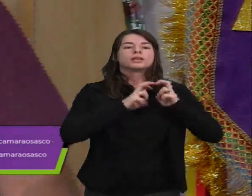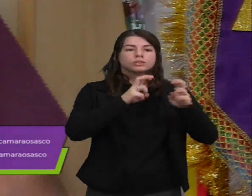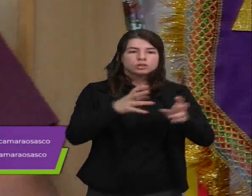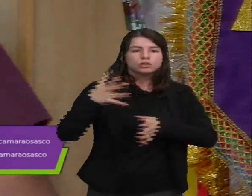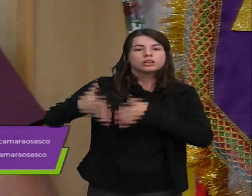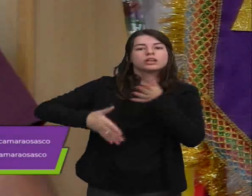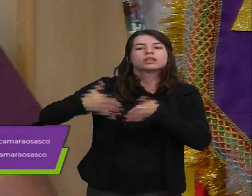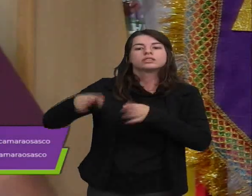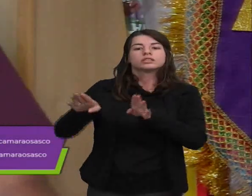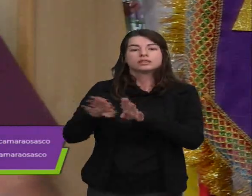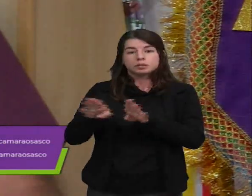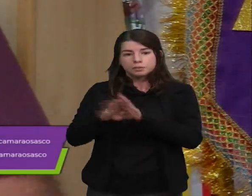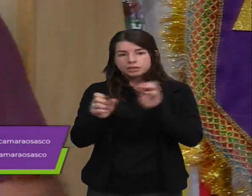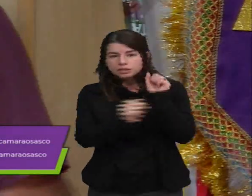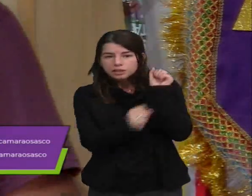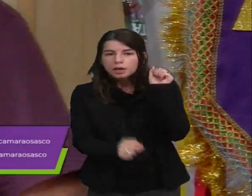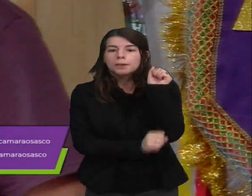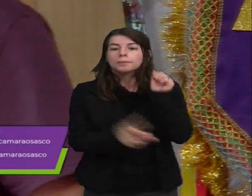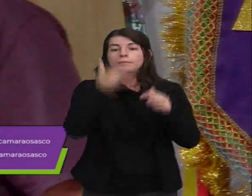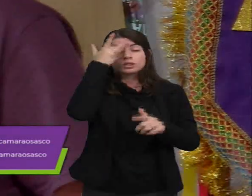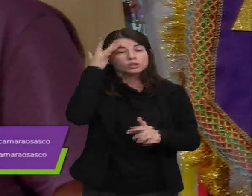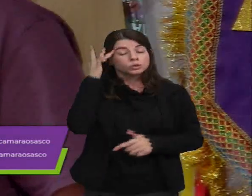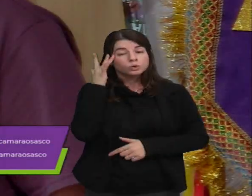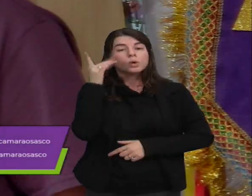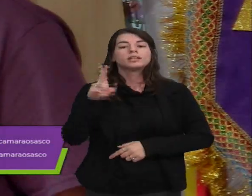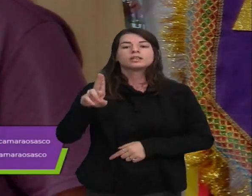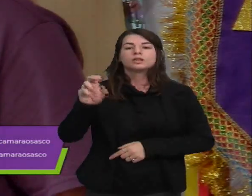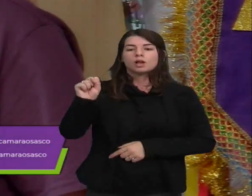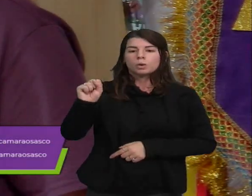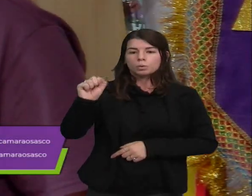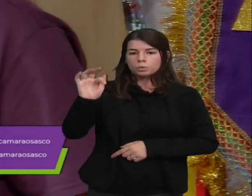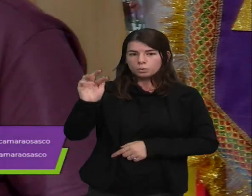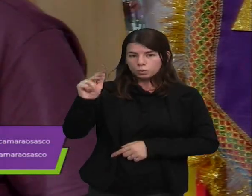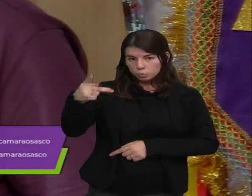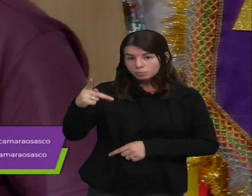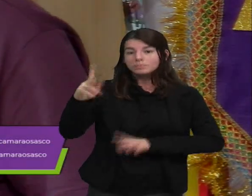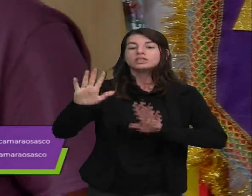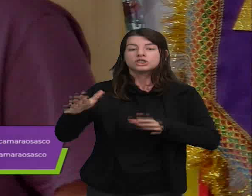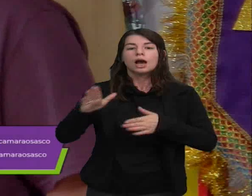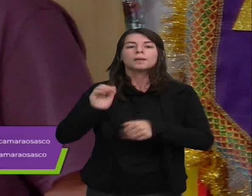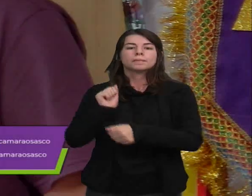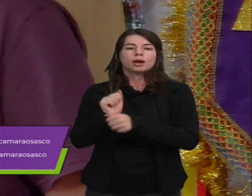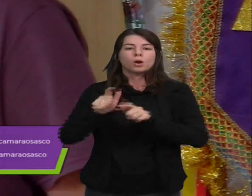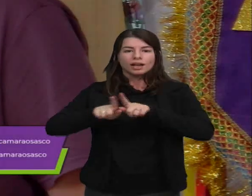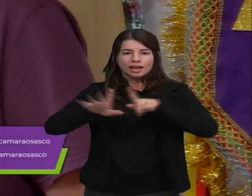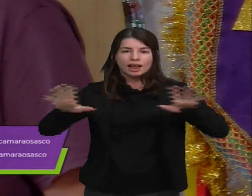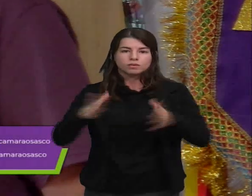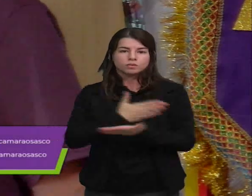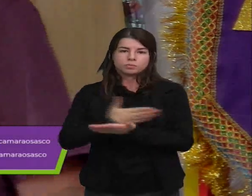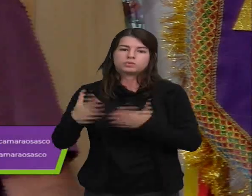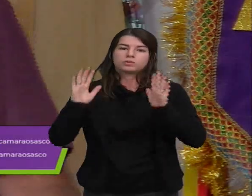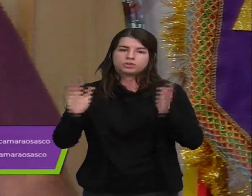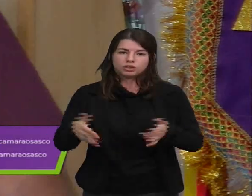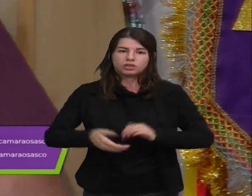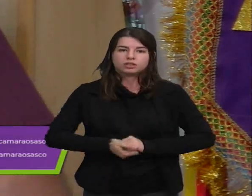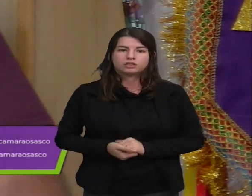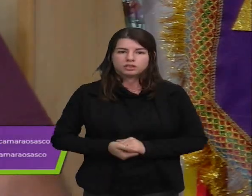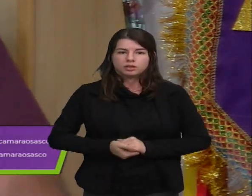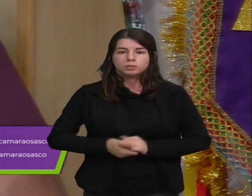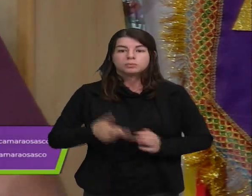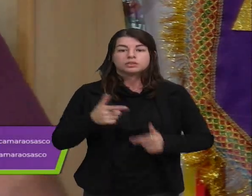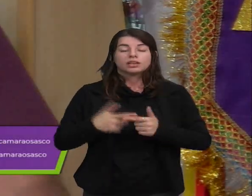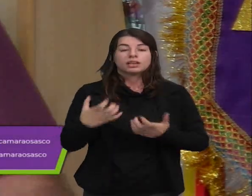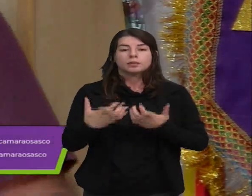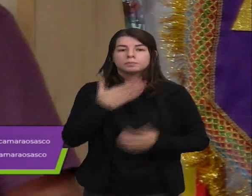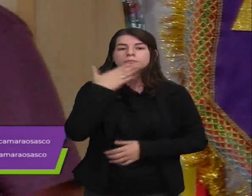Sabesp companheiros da USP que já estão em greve e que também a greve deles é por melhores condições e